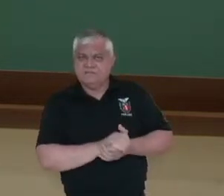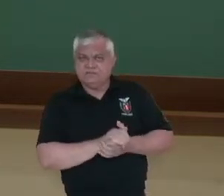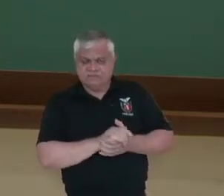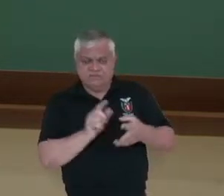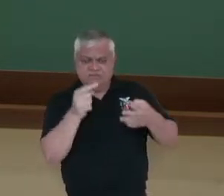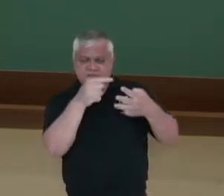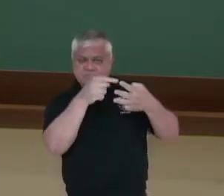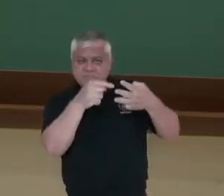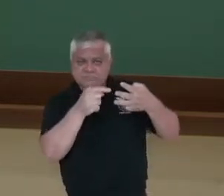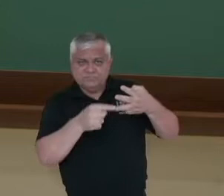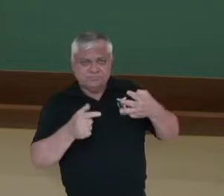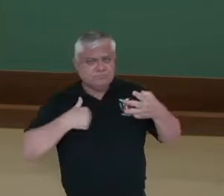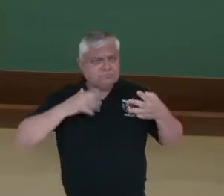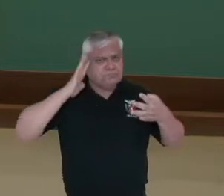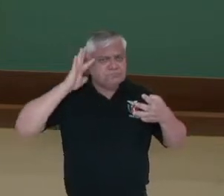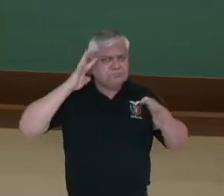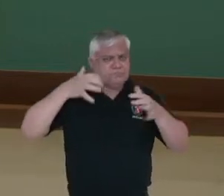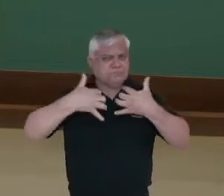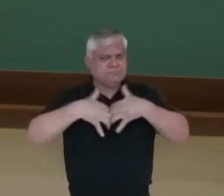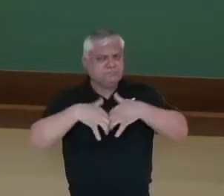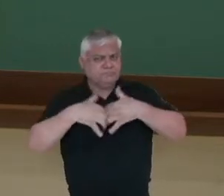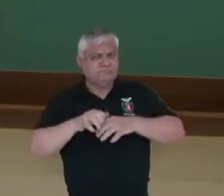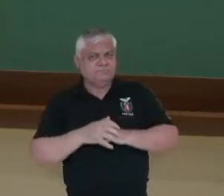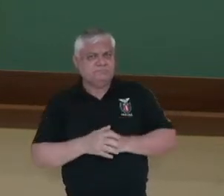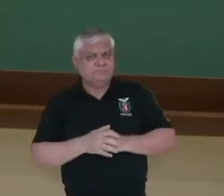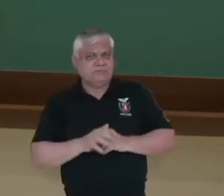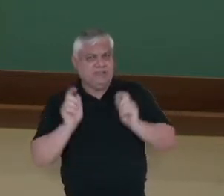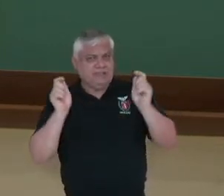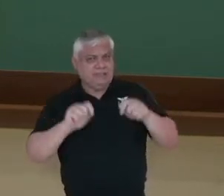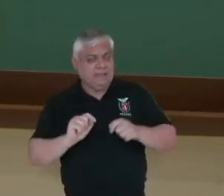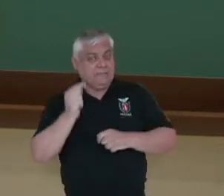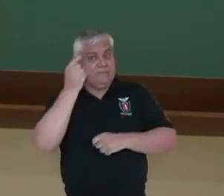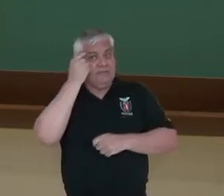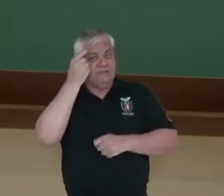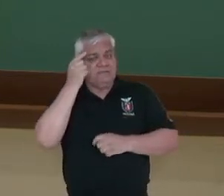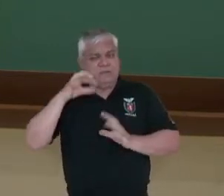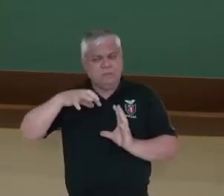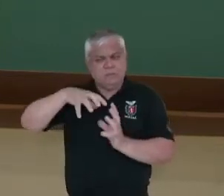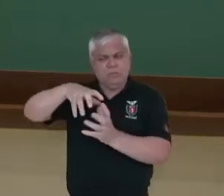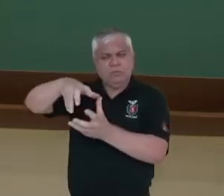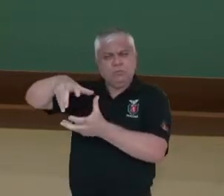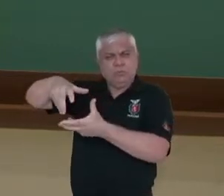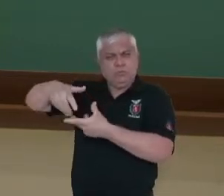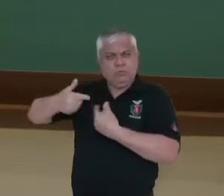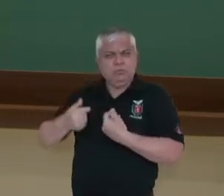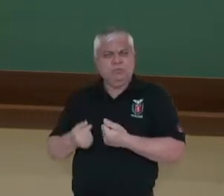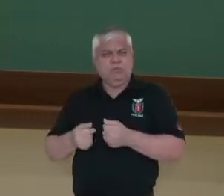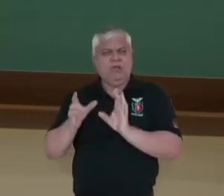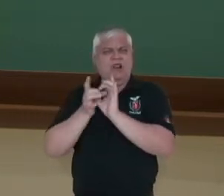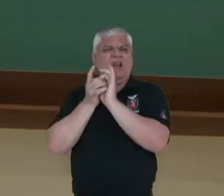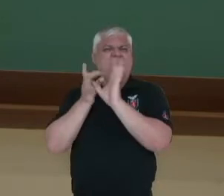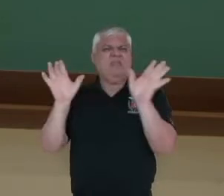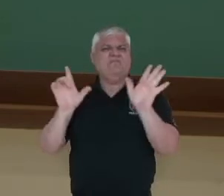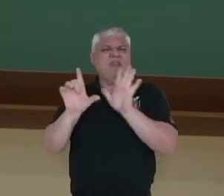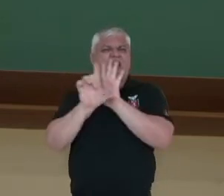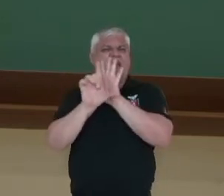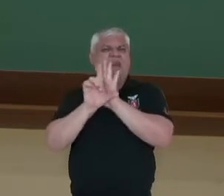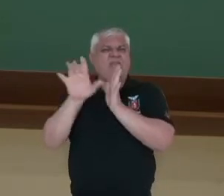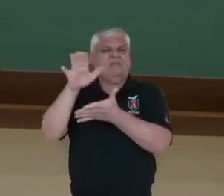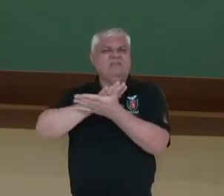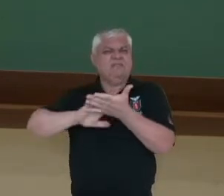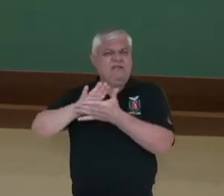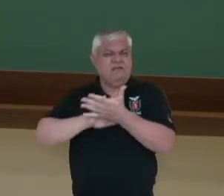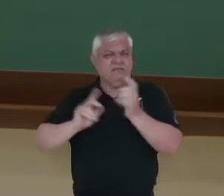pensou sobre isso? Será que daria para a gente pensar num mundo, numa sociedade totalmente